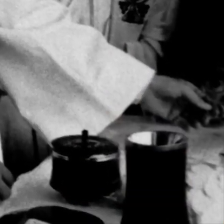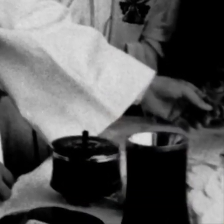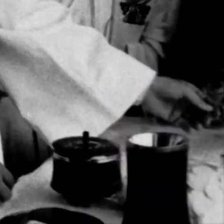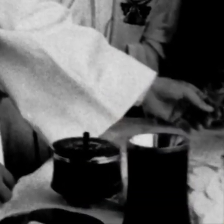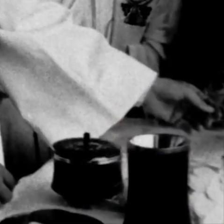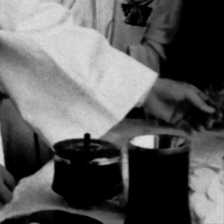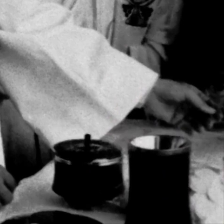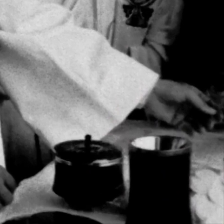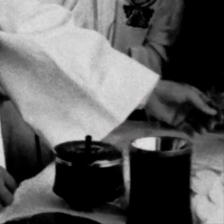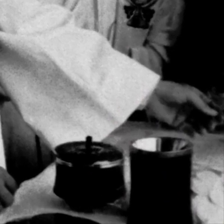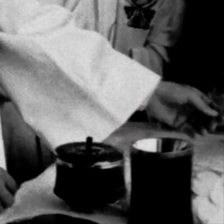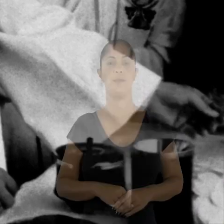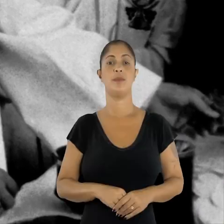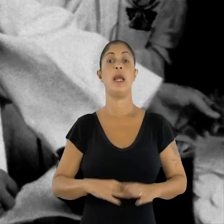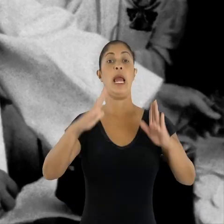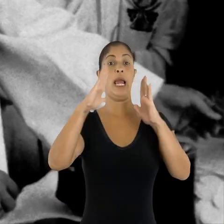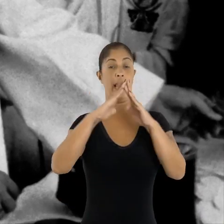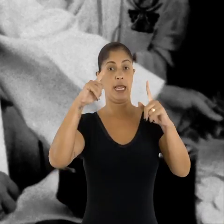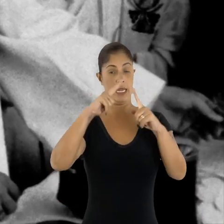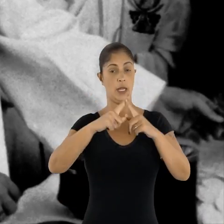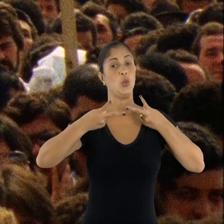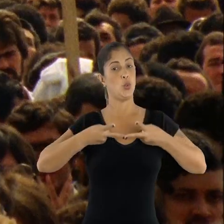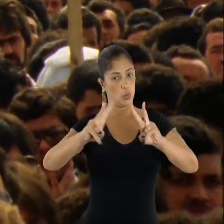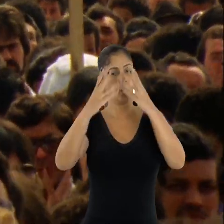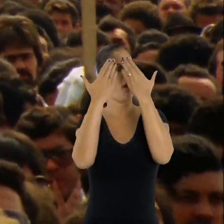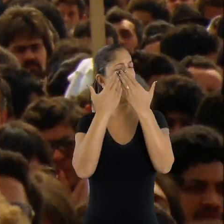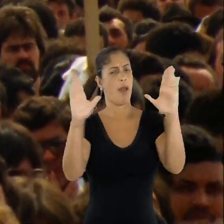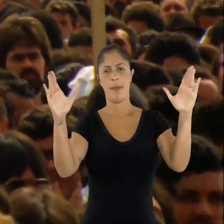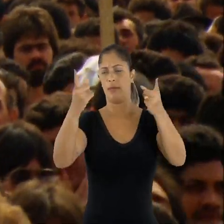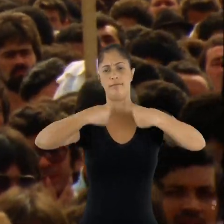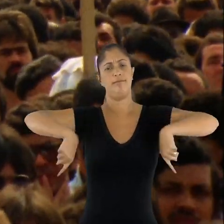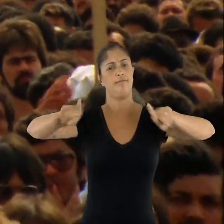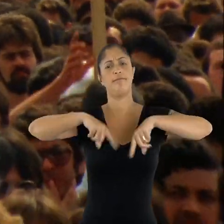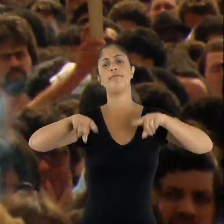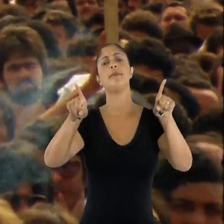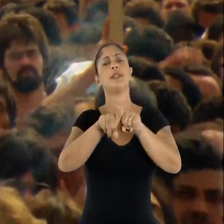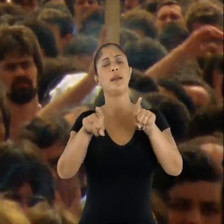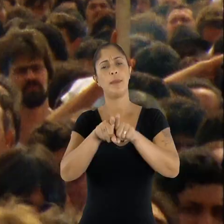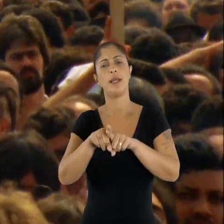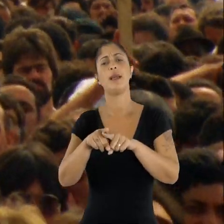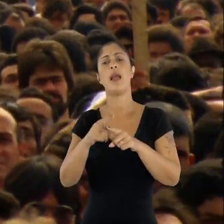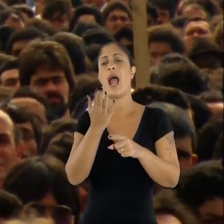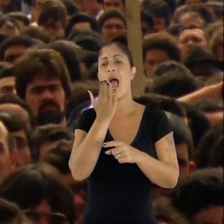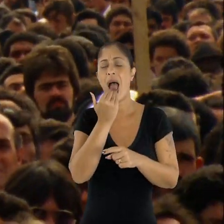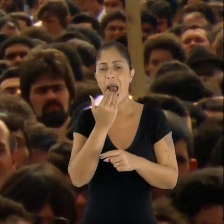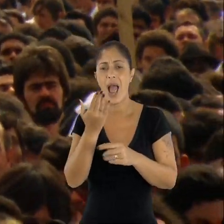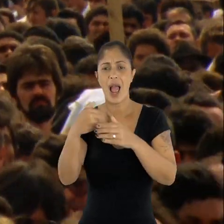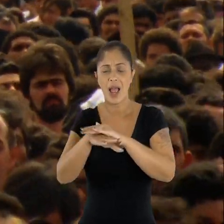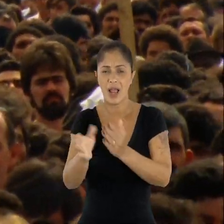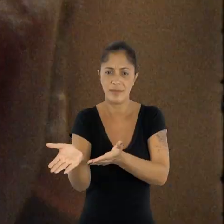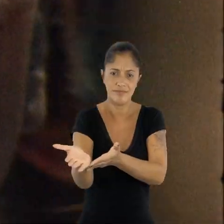Foto em preto e branco com os três. As igrejas continuam abertas para vocês. Também os postos de arrecadação